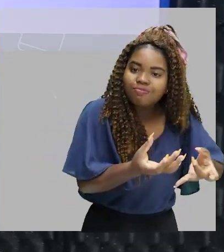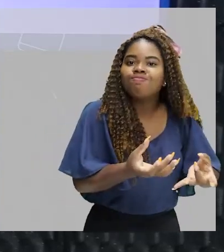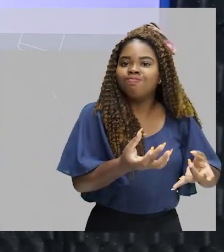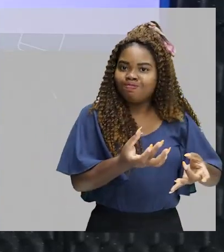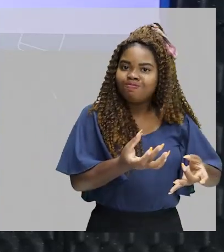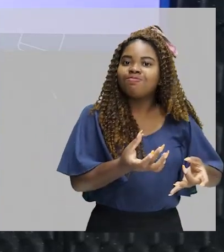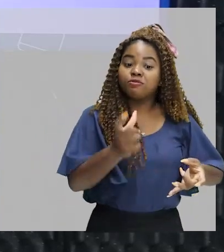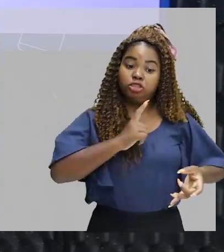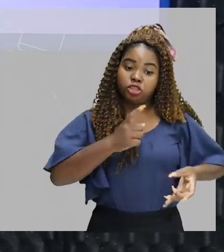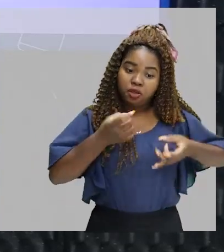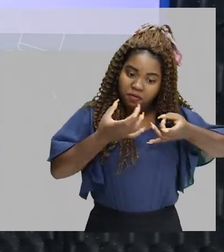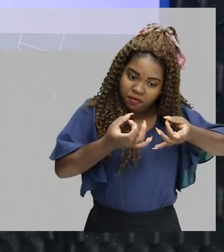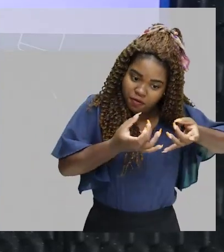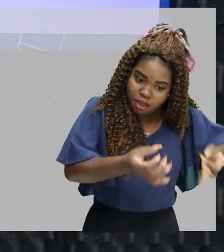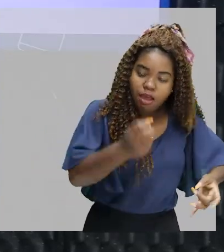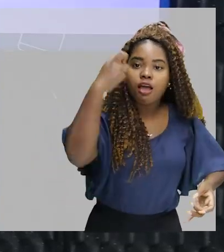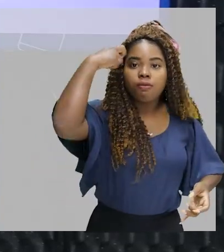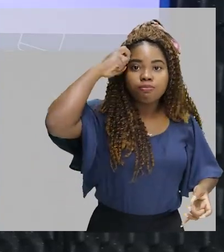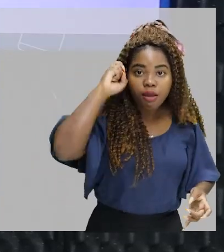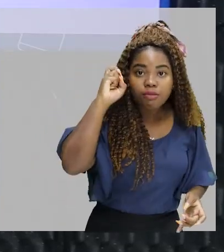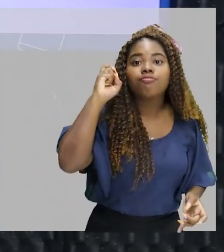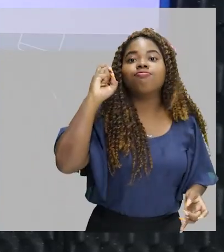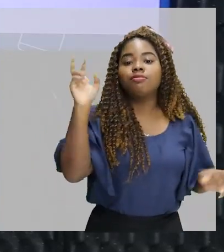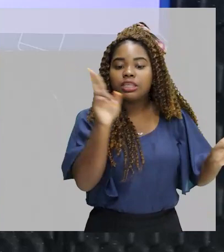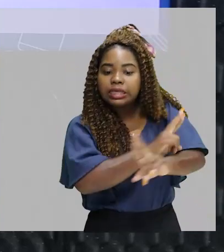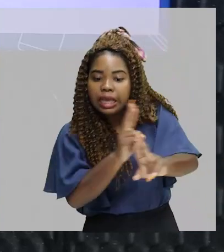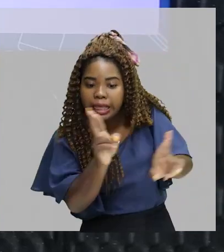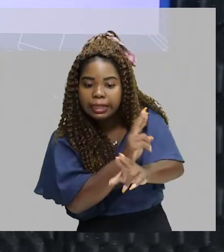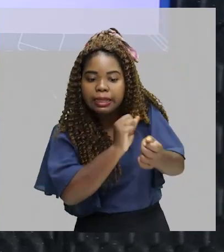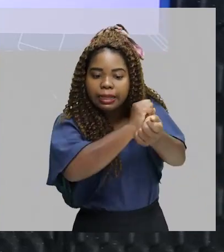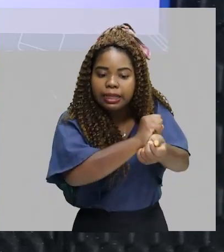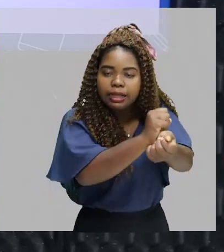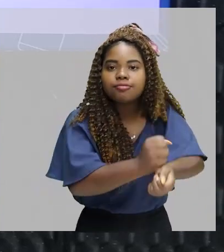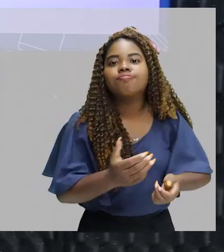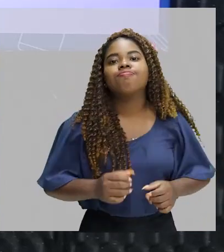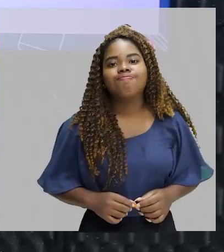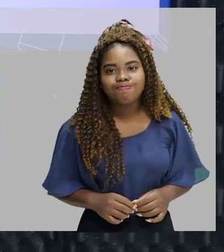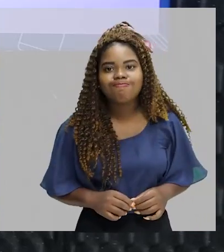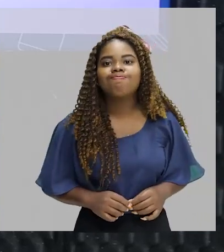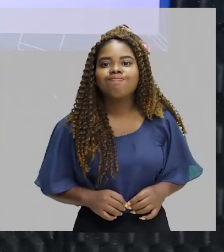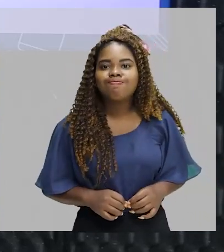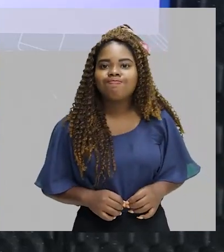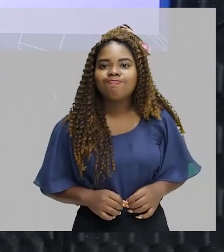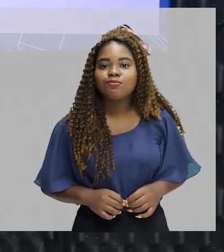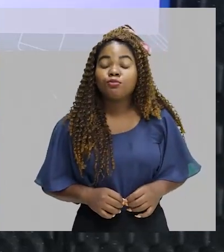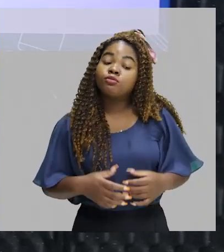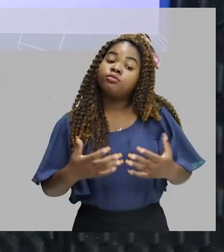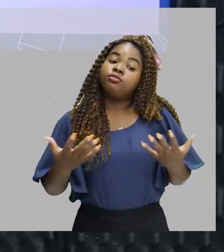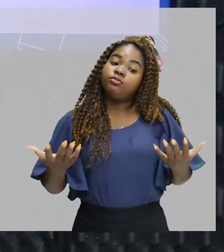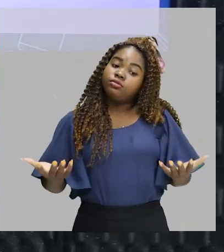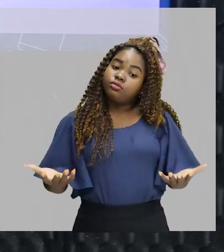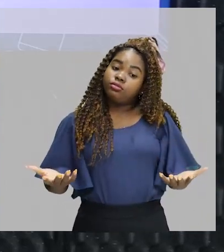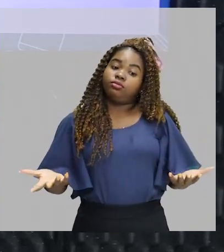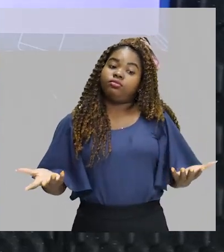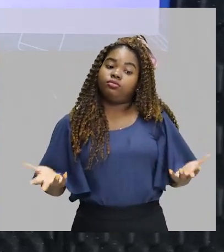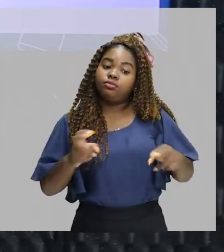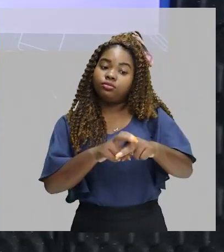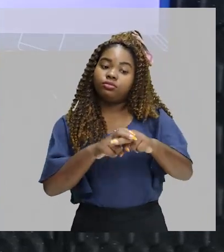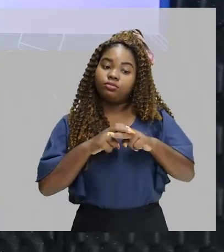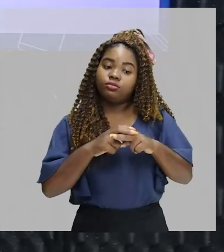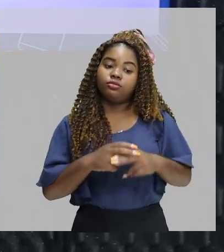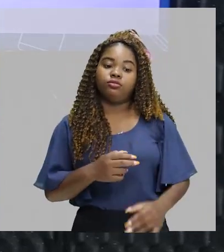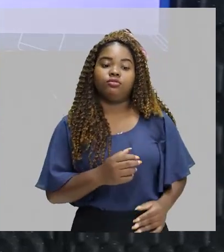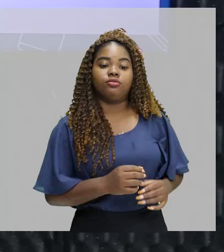Existia o comércio, né, relacionado à escravidão também. Então, nesse caso, a construção